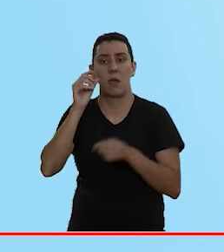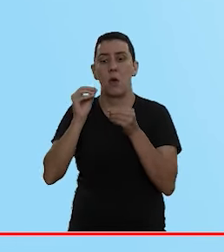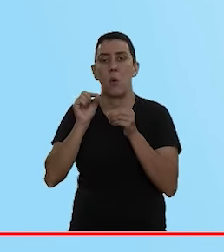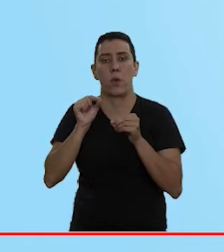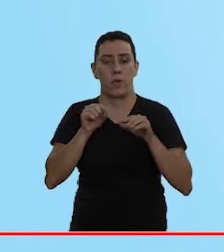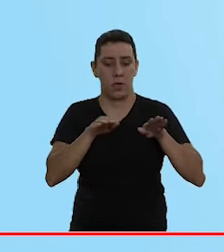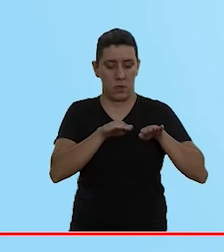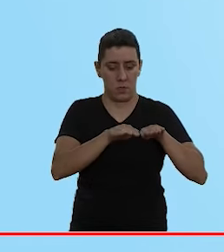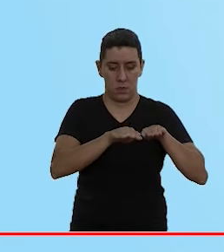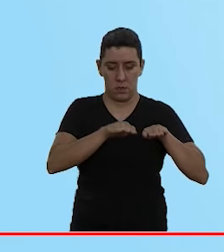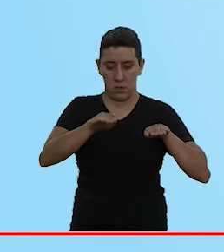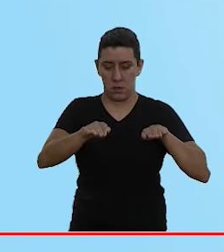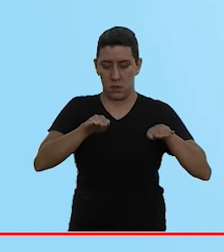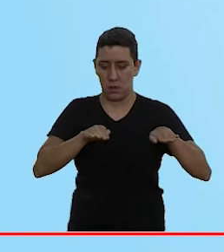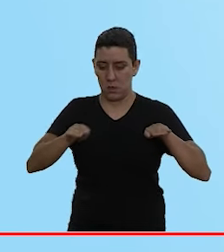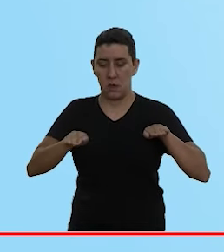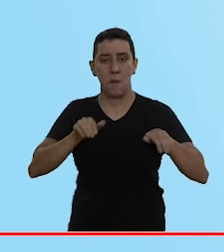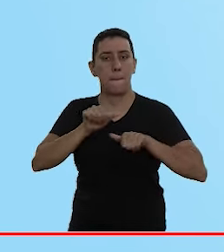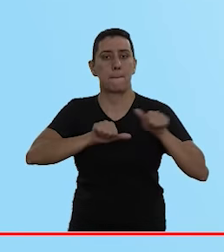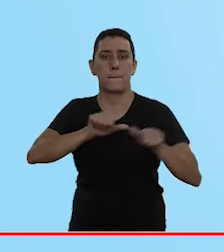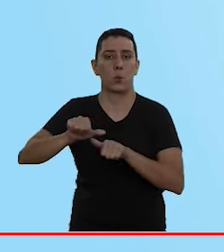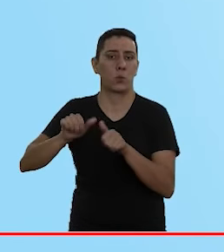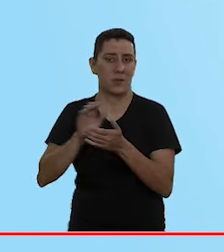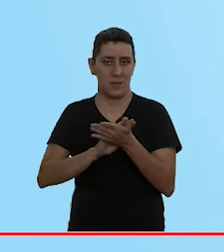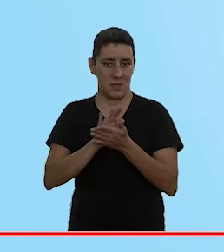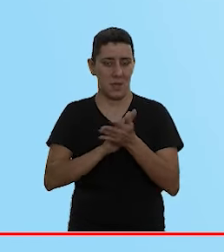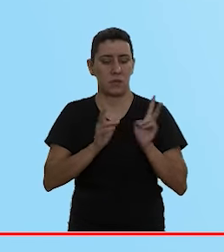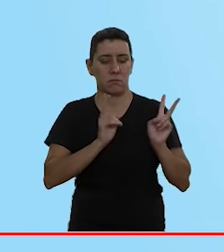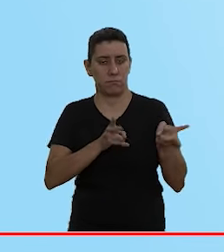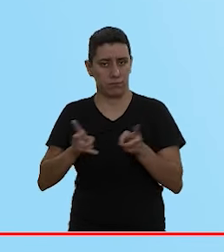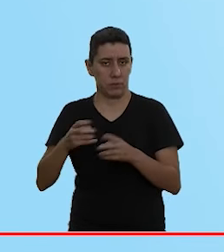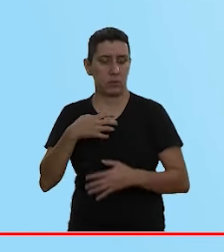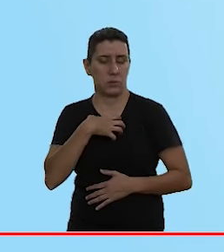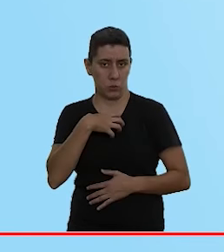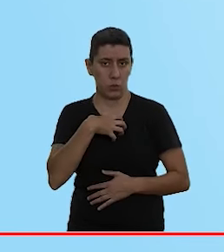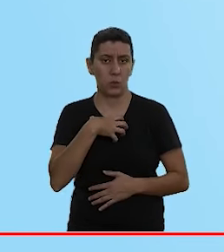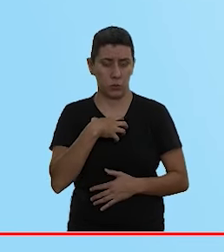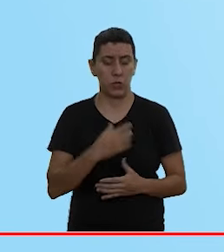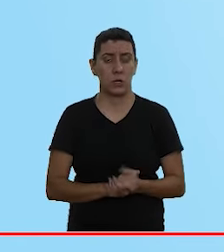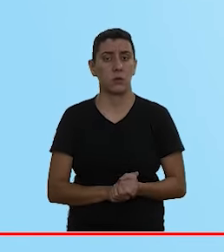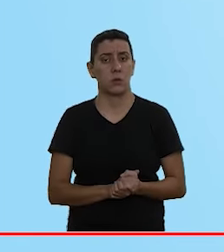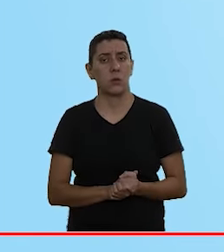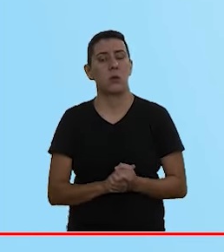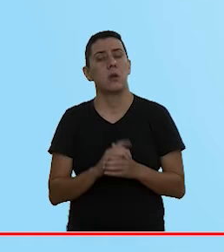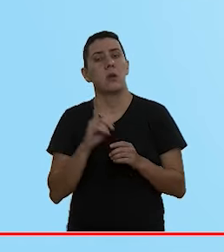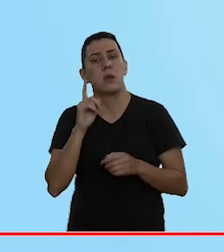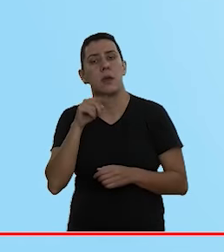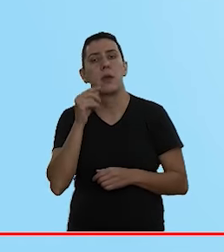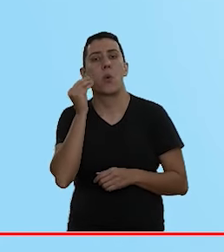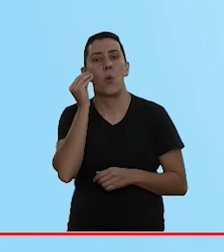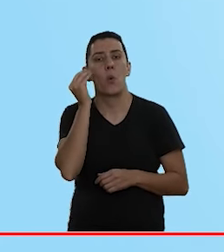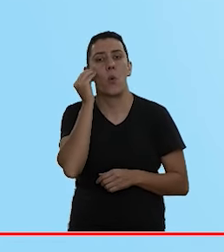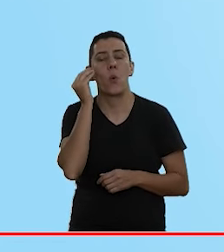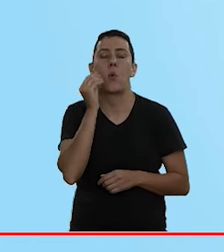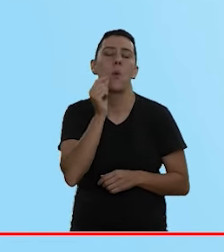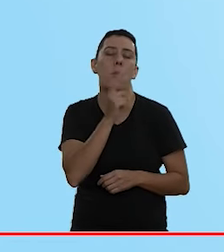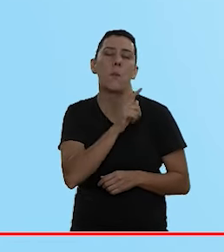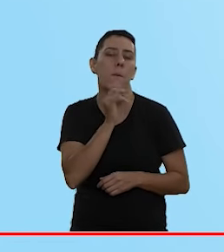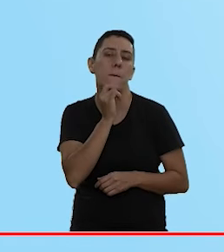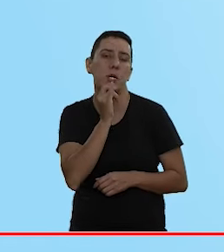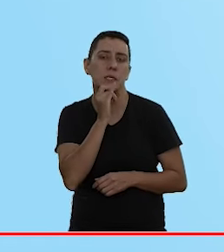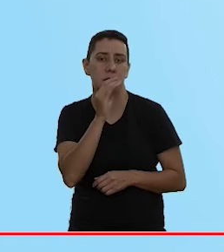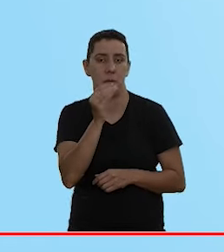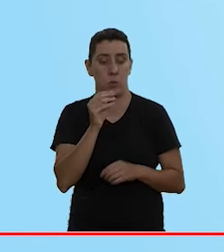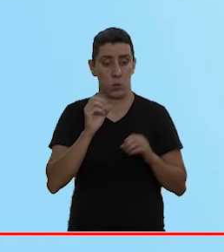deslocamento desses módulos, né? O PID recovery, eu vou comentar aqui um pouquinho mais para frente, mas basicamente é fazer a recuperação noturna, é deixar com que os